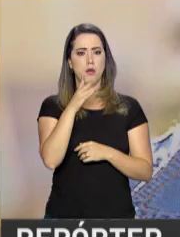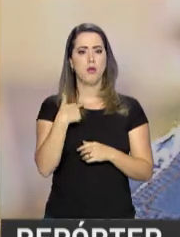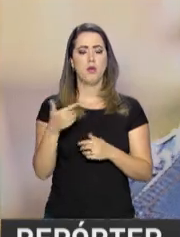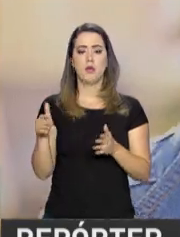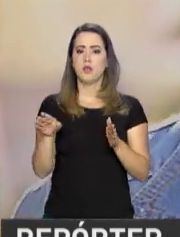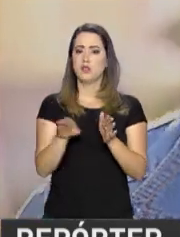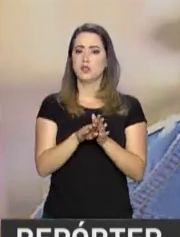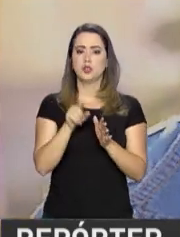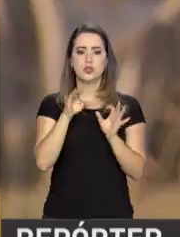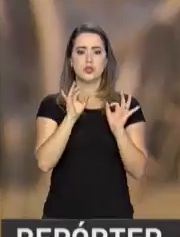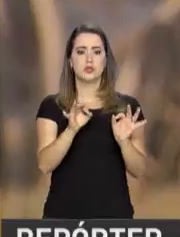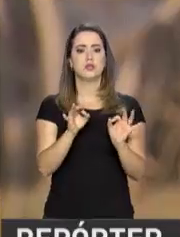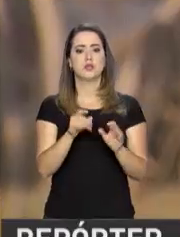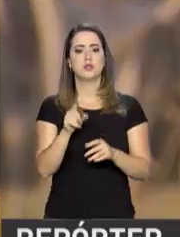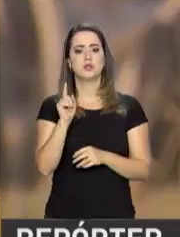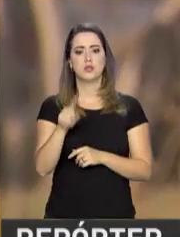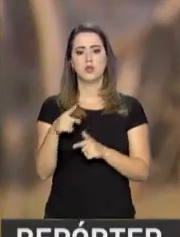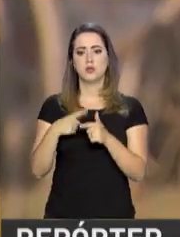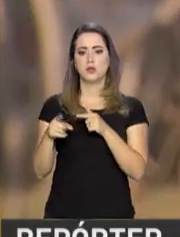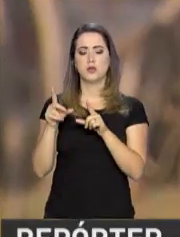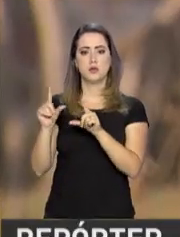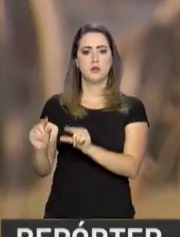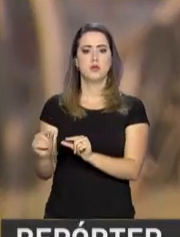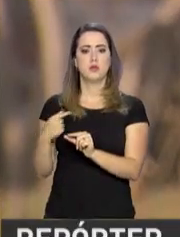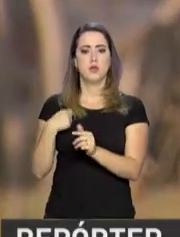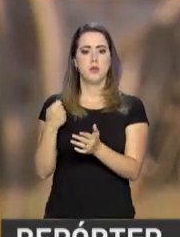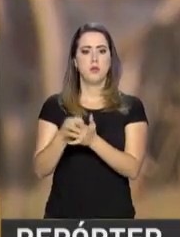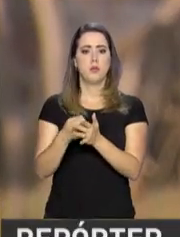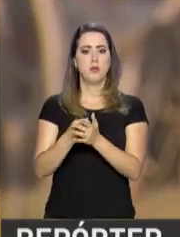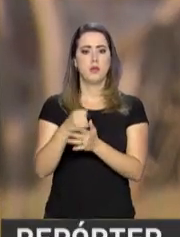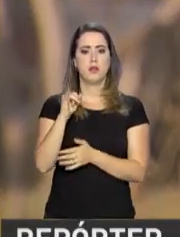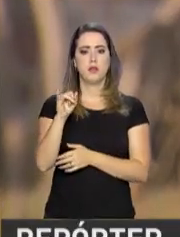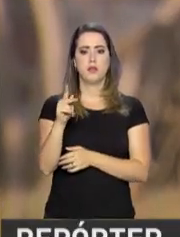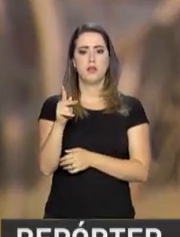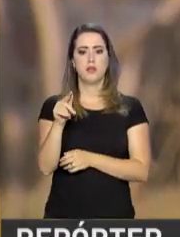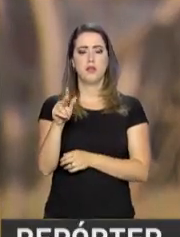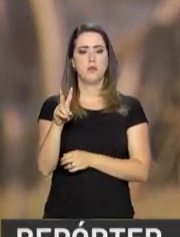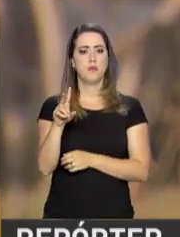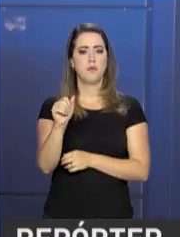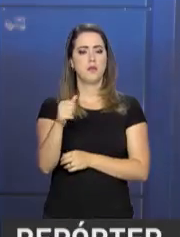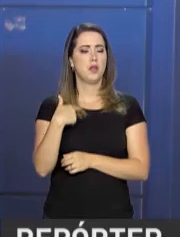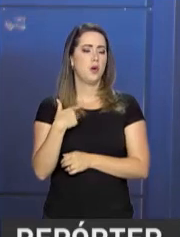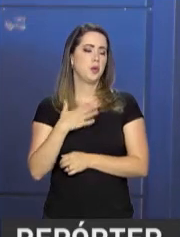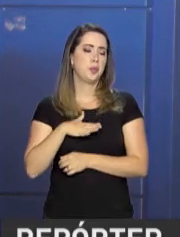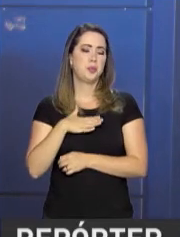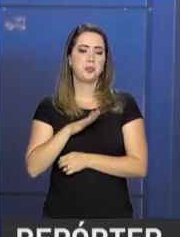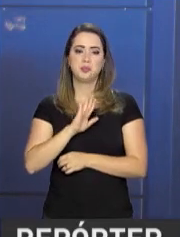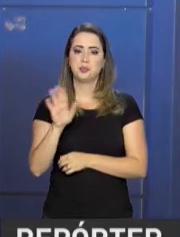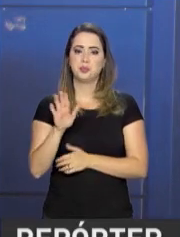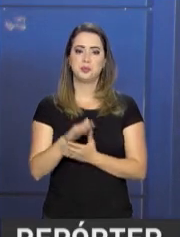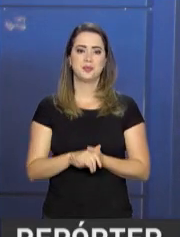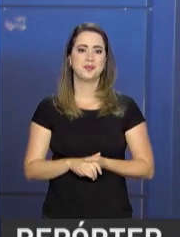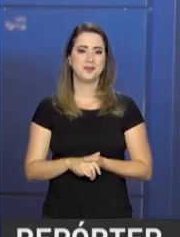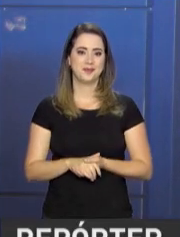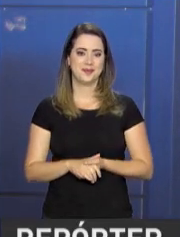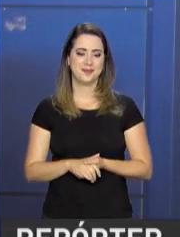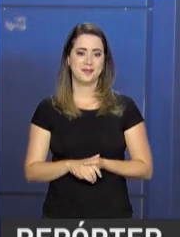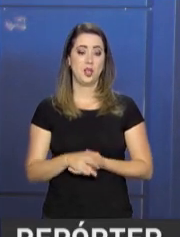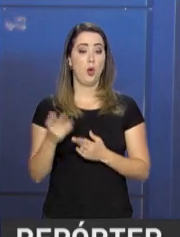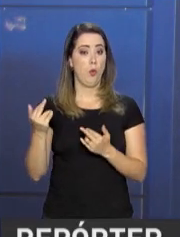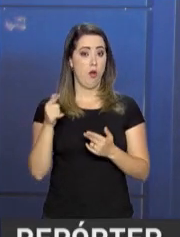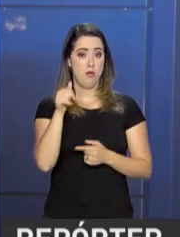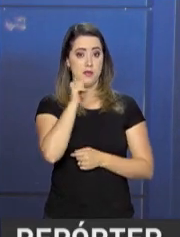luva e direit um problema - nem eu paguei o ipva do meu carro e agora tô tranquila assim como édna em rozilda